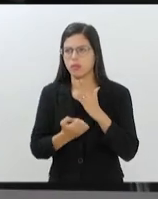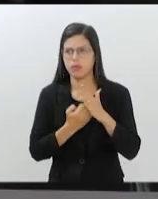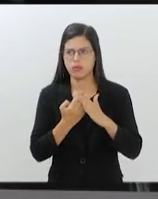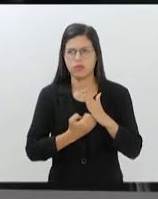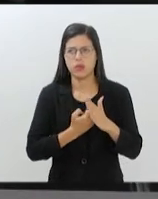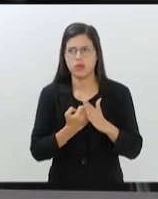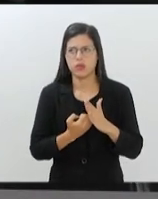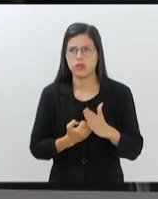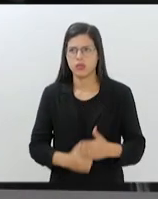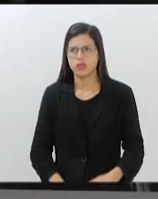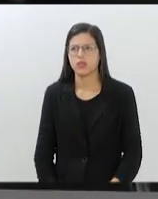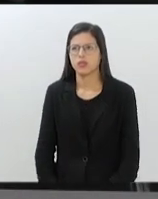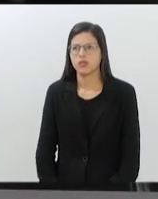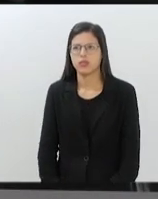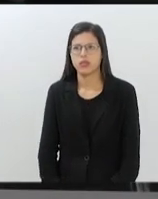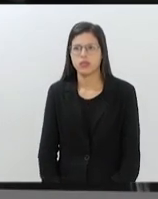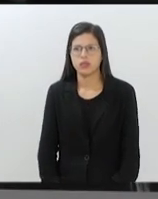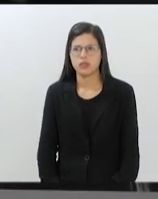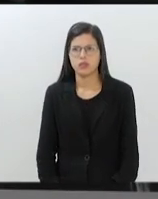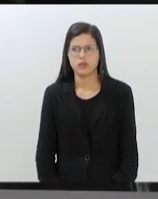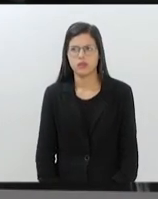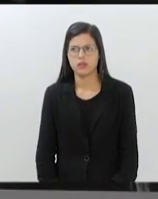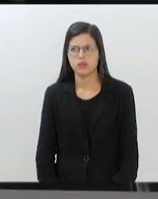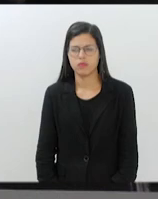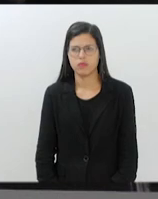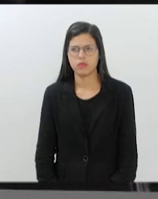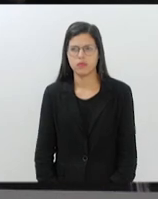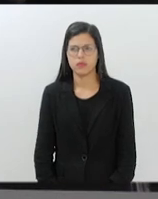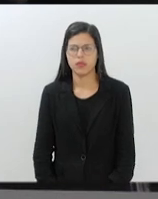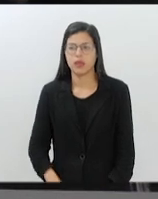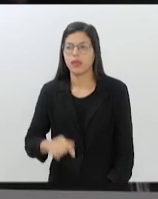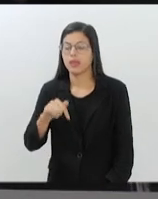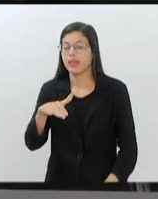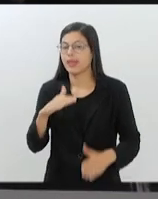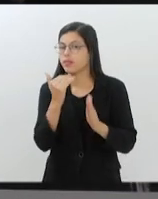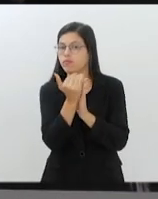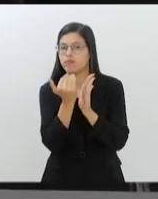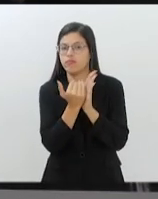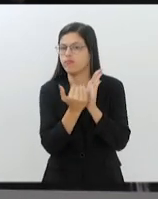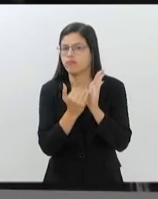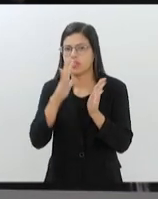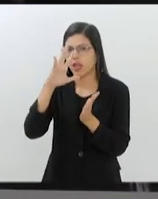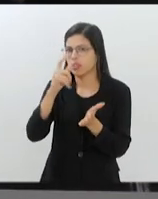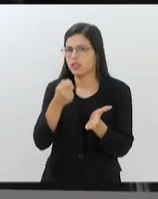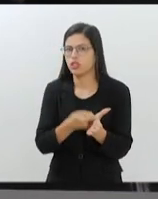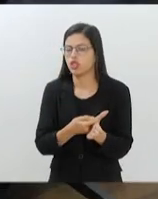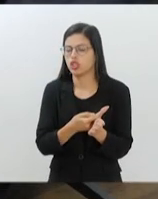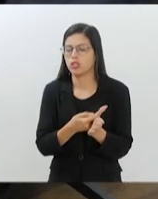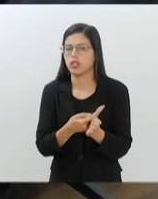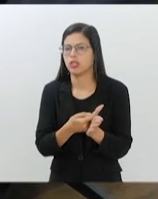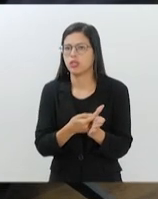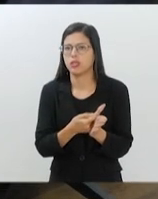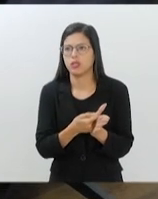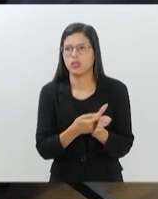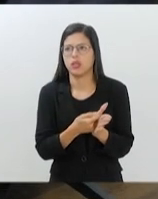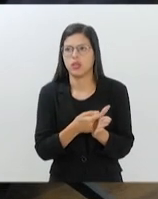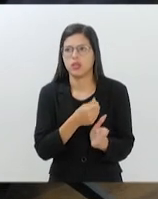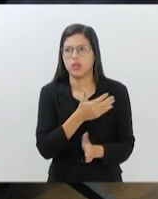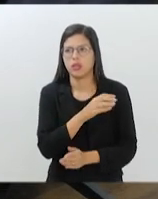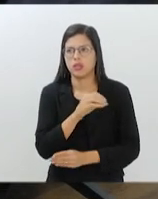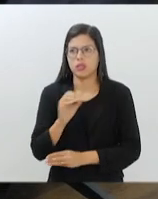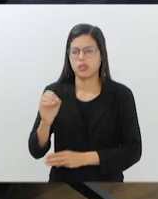recebendo os nome esses que a senhora citou aqui esses que têm a capacidade quem define a lista olha os 100 eh as 100